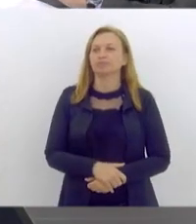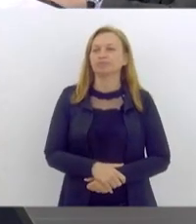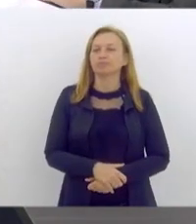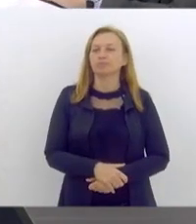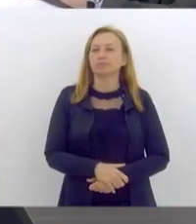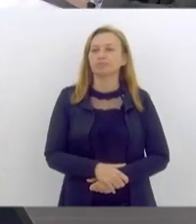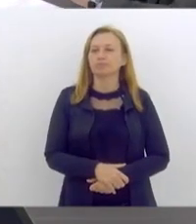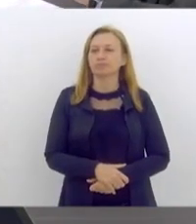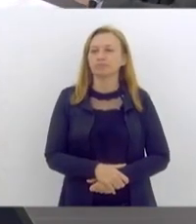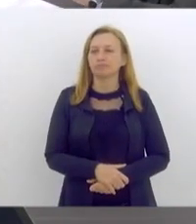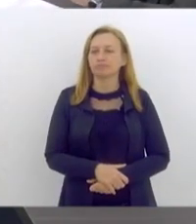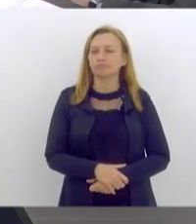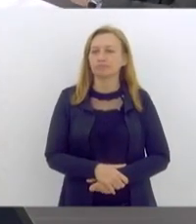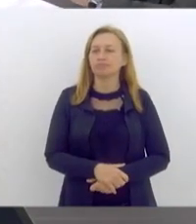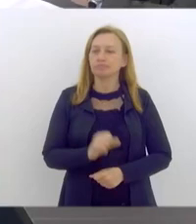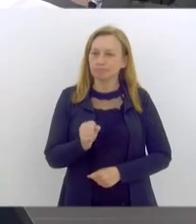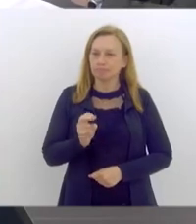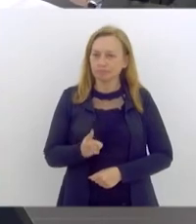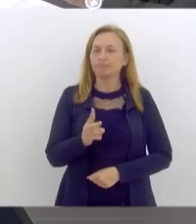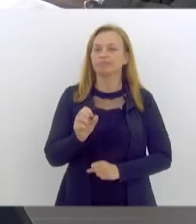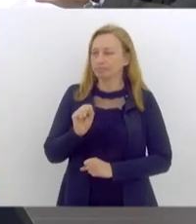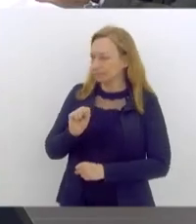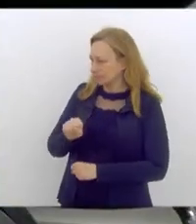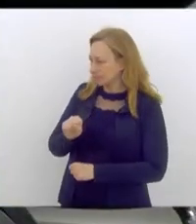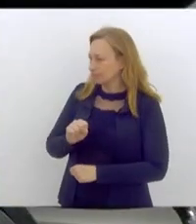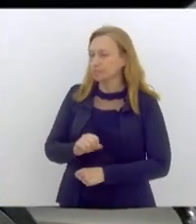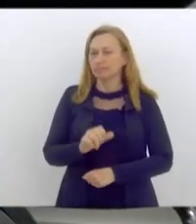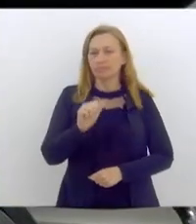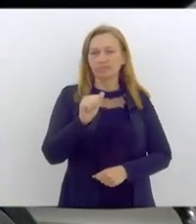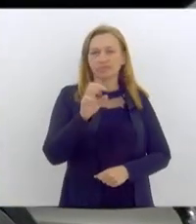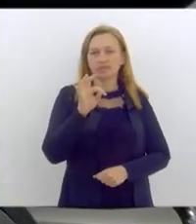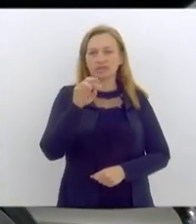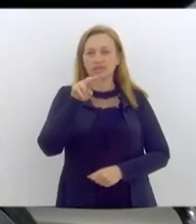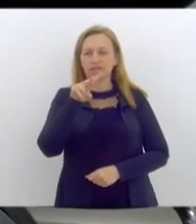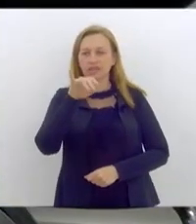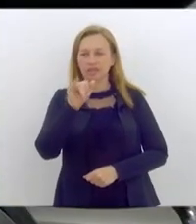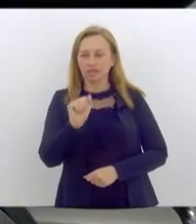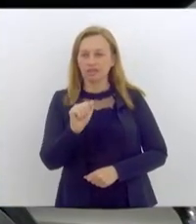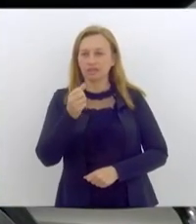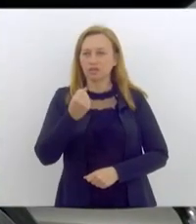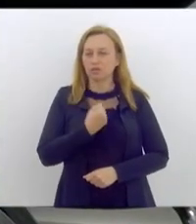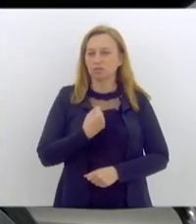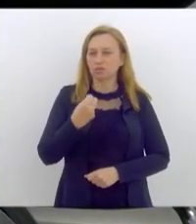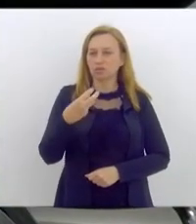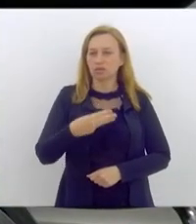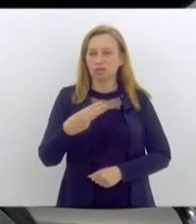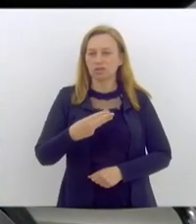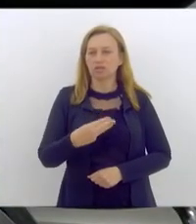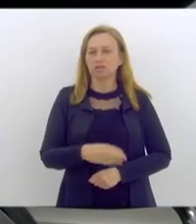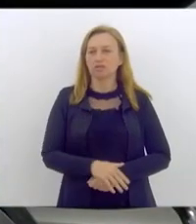posso seguir por favor aditiva número 3 da mesma comissão